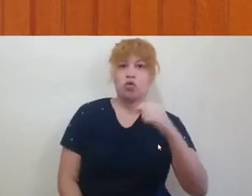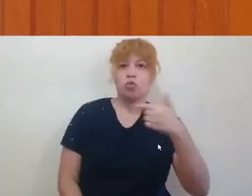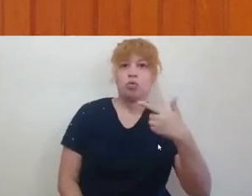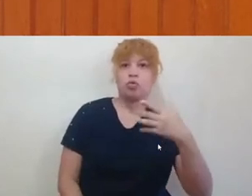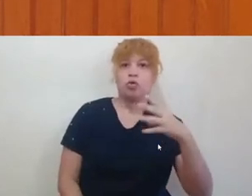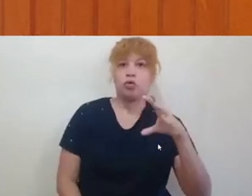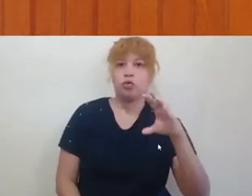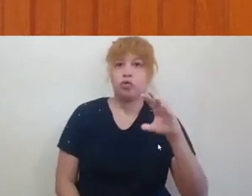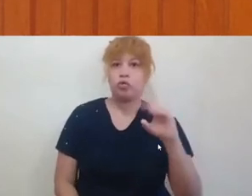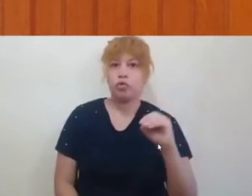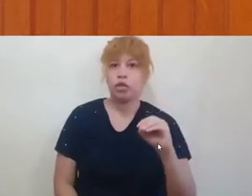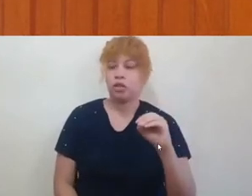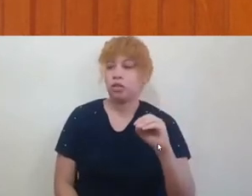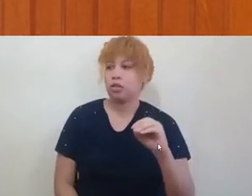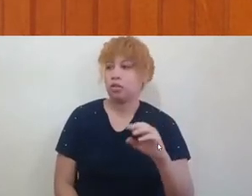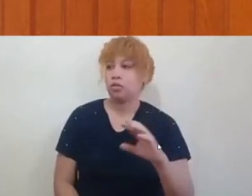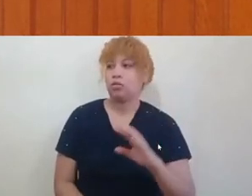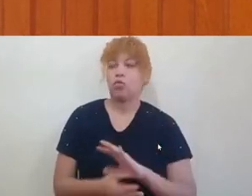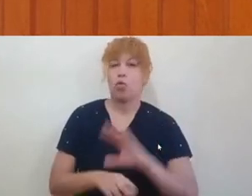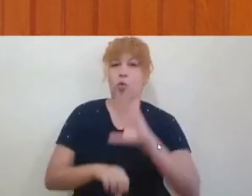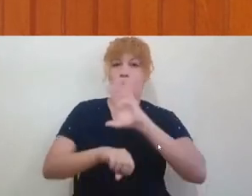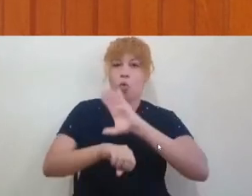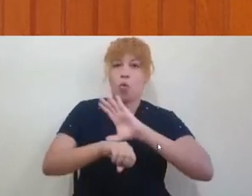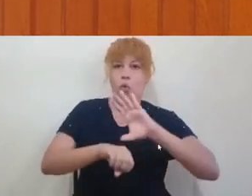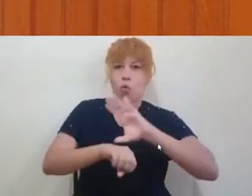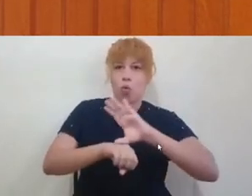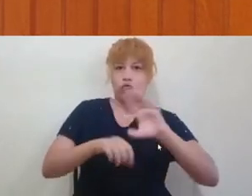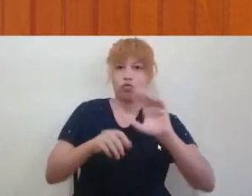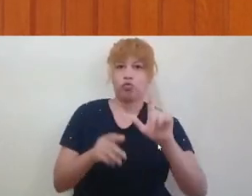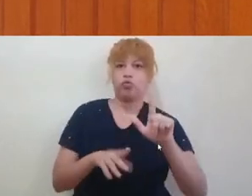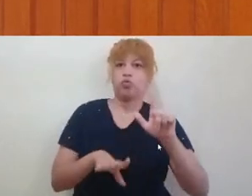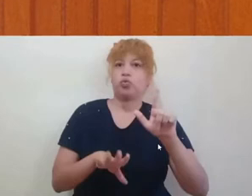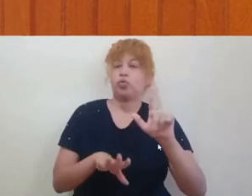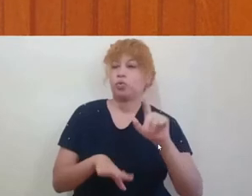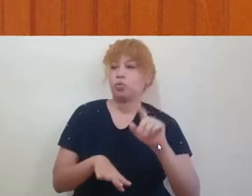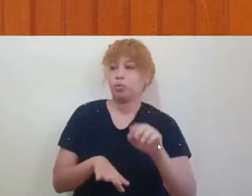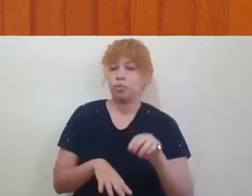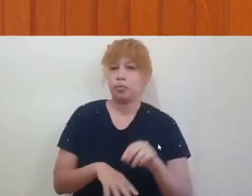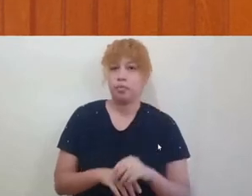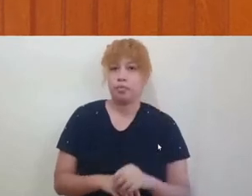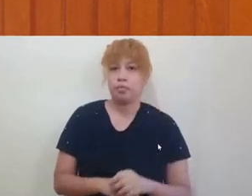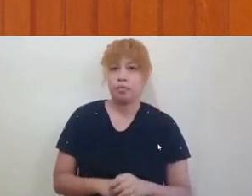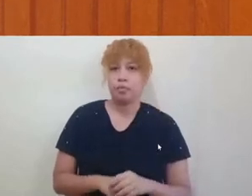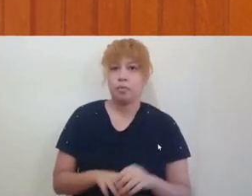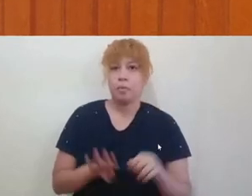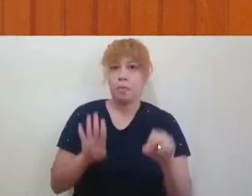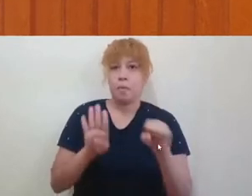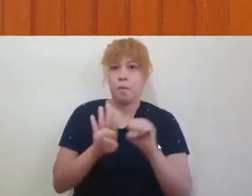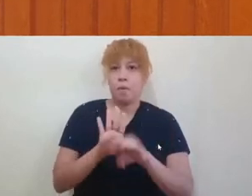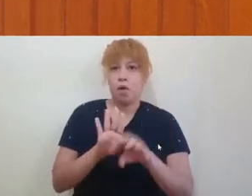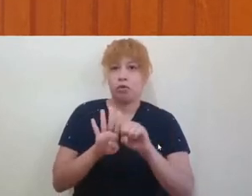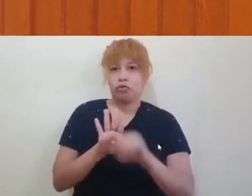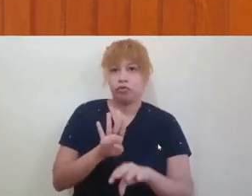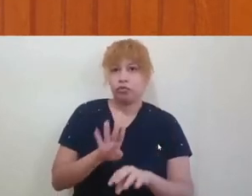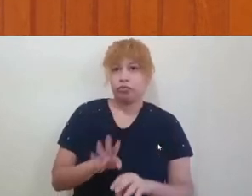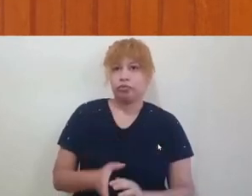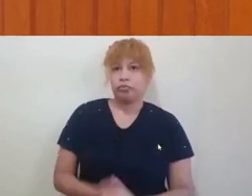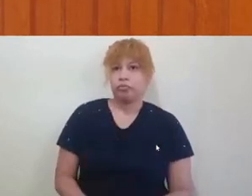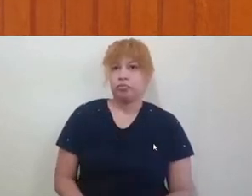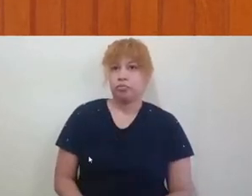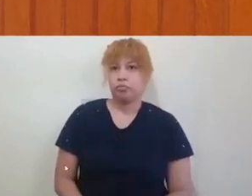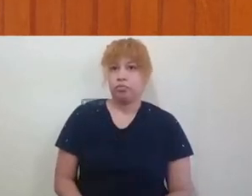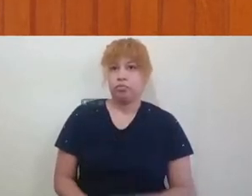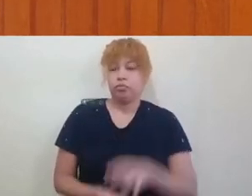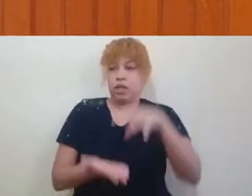Ciências Econômicas, SEDE, Ciências Econômicas, UAST, Ciências Sociais,